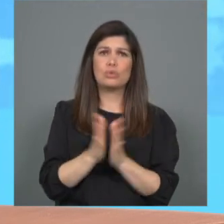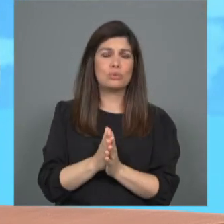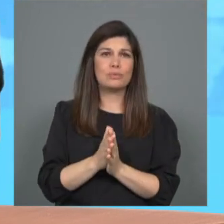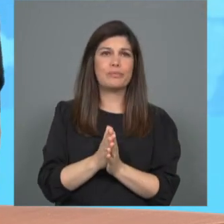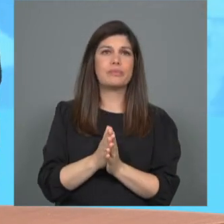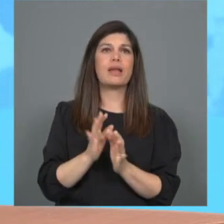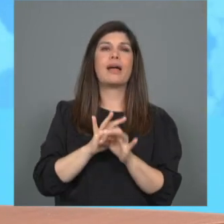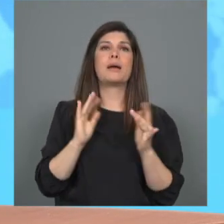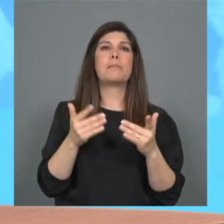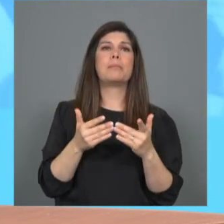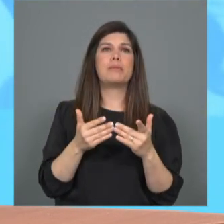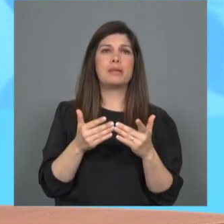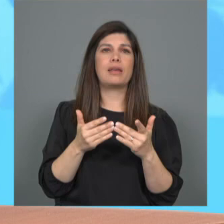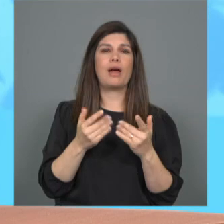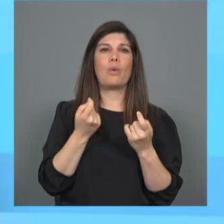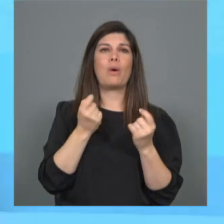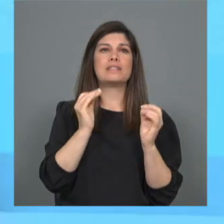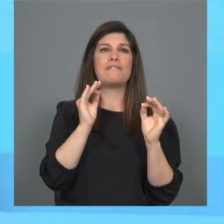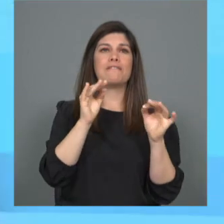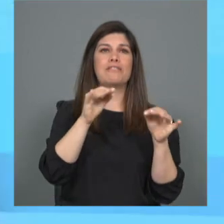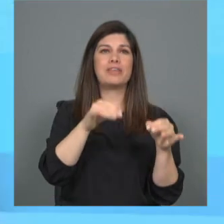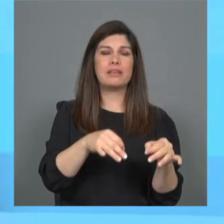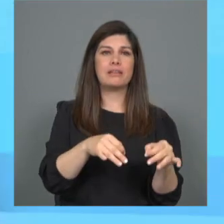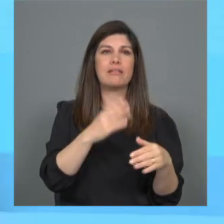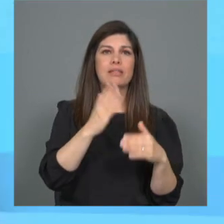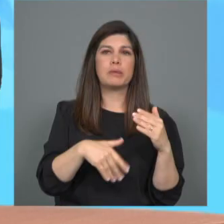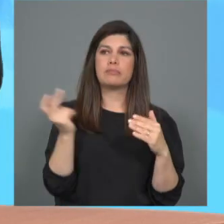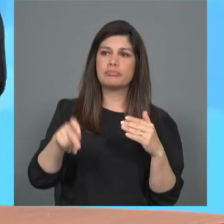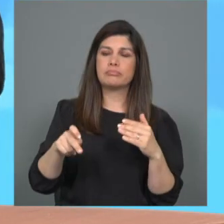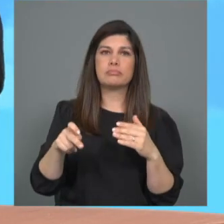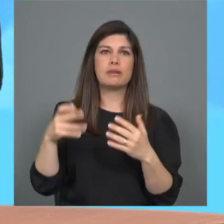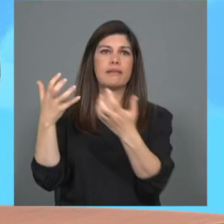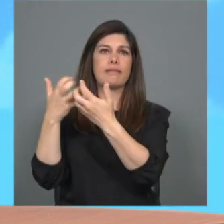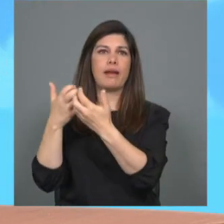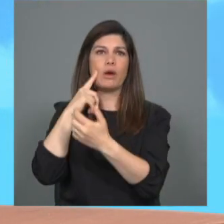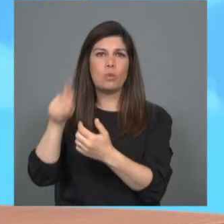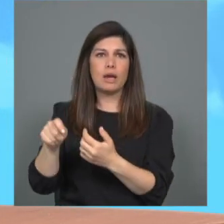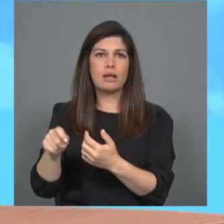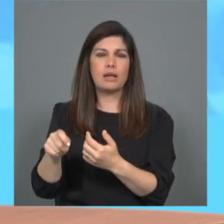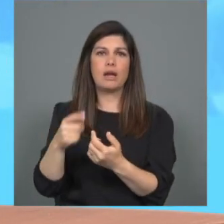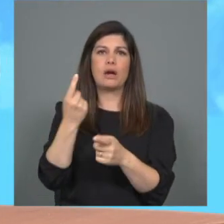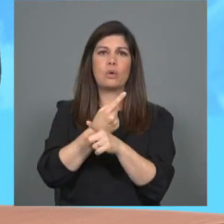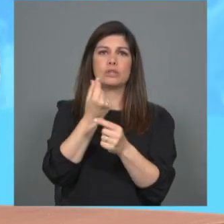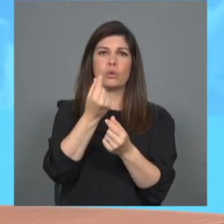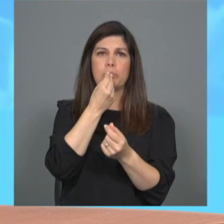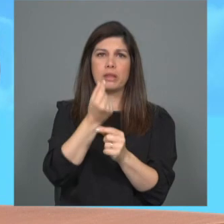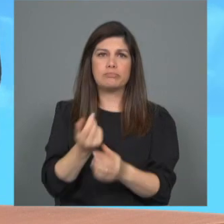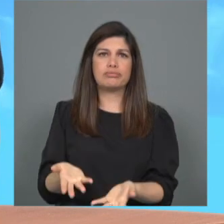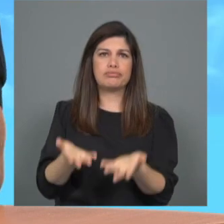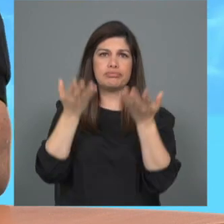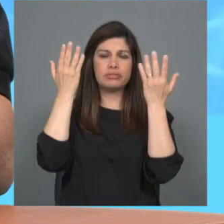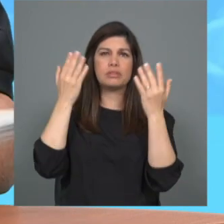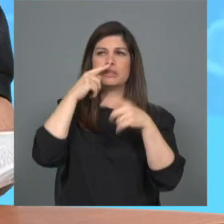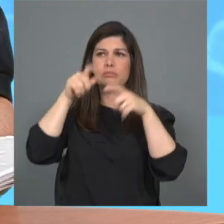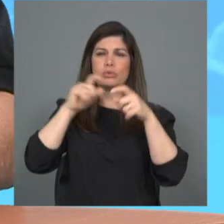repente vem a guerra da Ucrânia. Quer dizer, e os preços a aumentar, e a inflação a disparar, e milhares de pessoas refugiadas, e